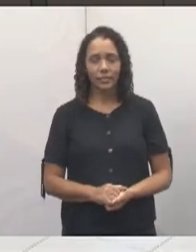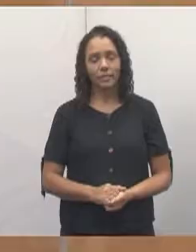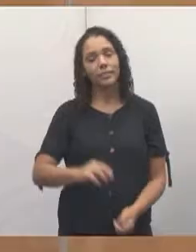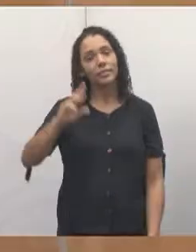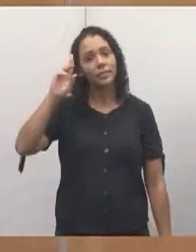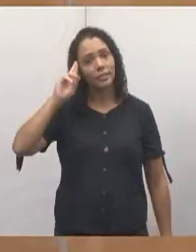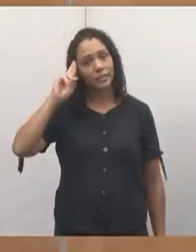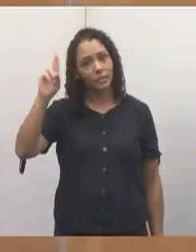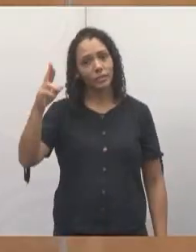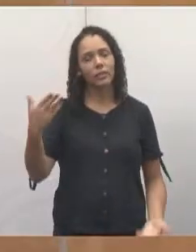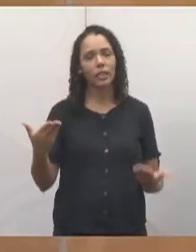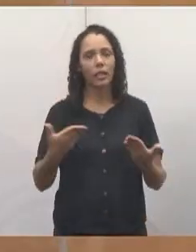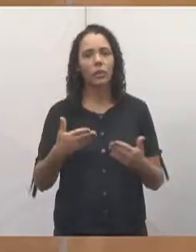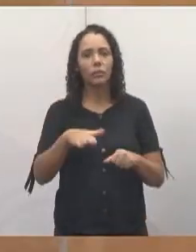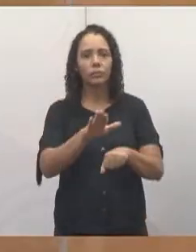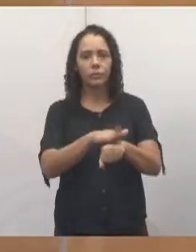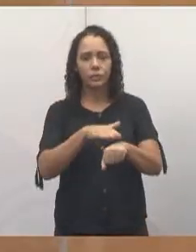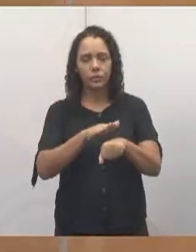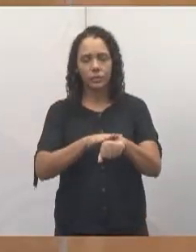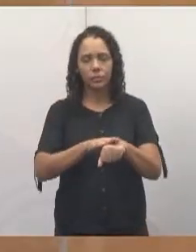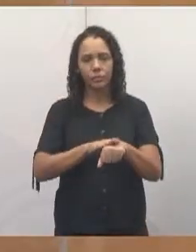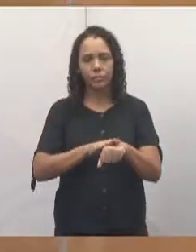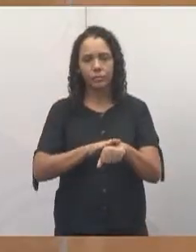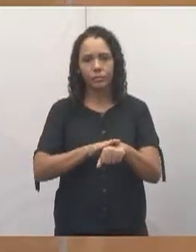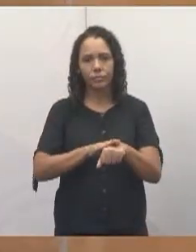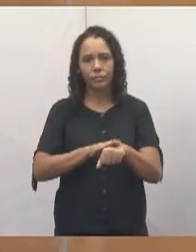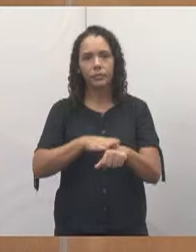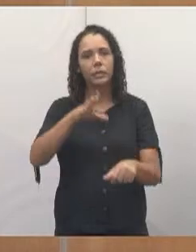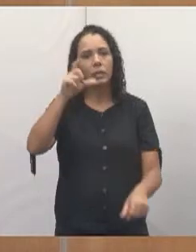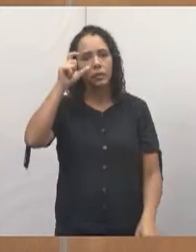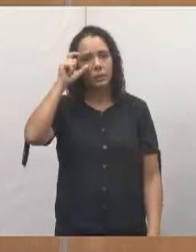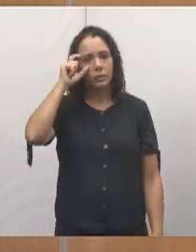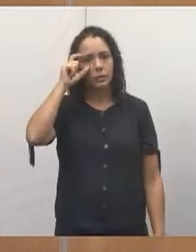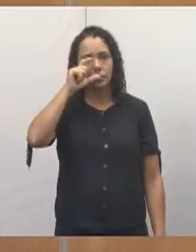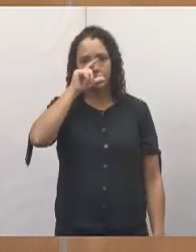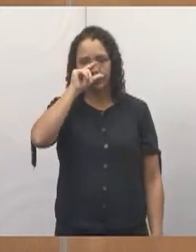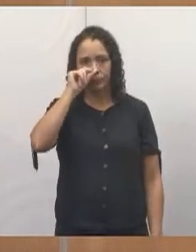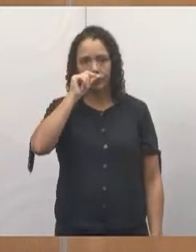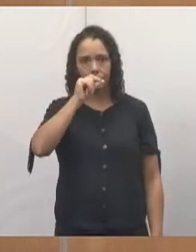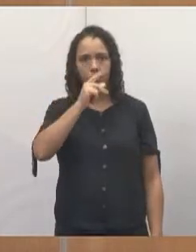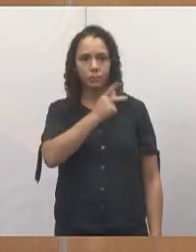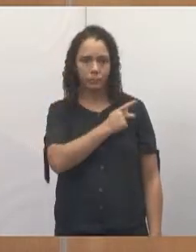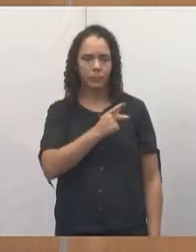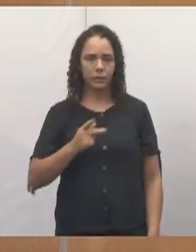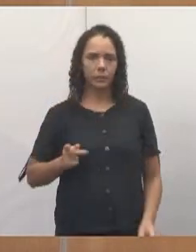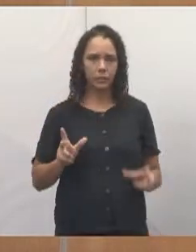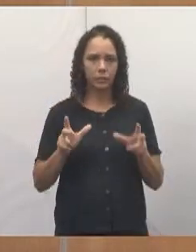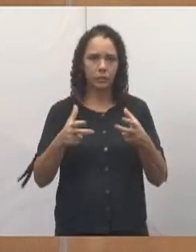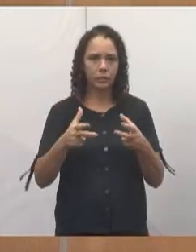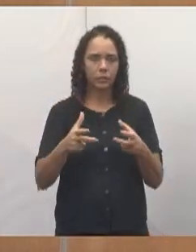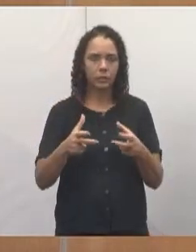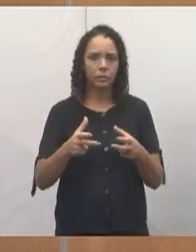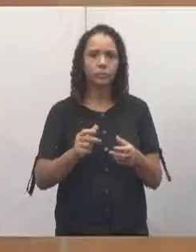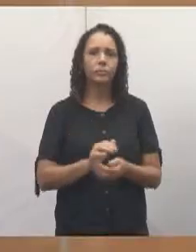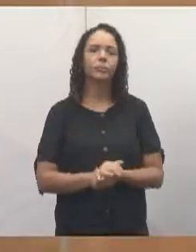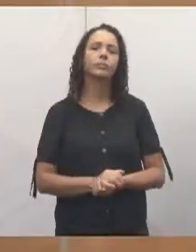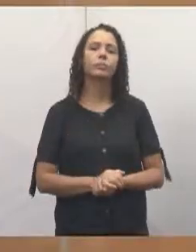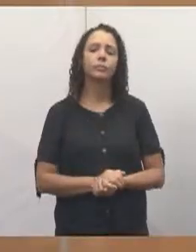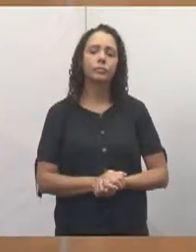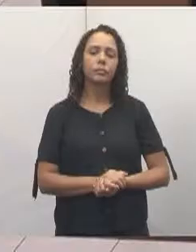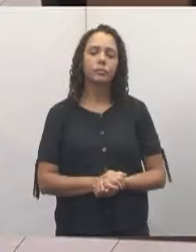Senhoras e senhores, com a palavra agora o presidente desta casa, vereador Abner Rosa, que fará suas considerações e também o encerramento desta solenidade.